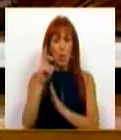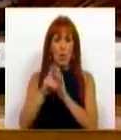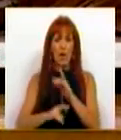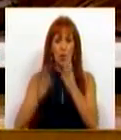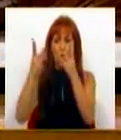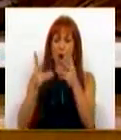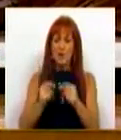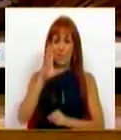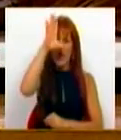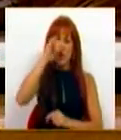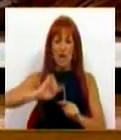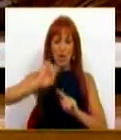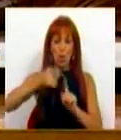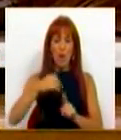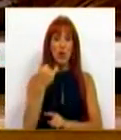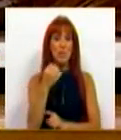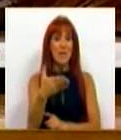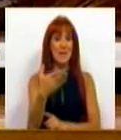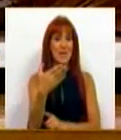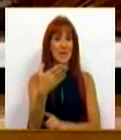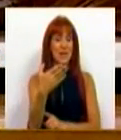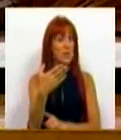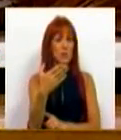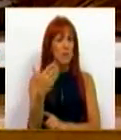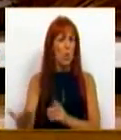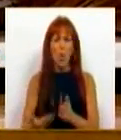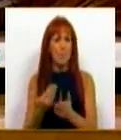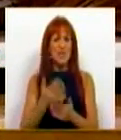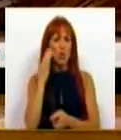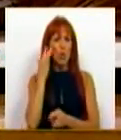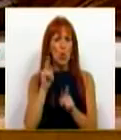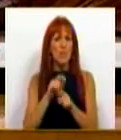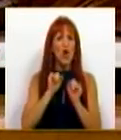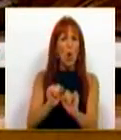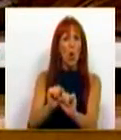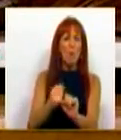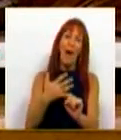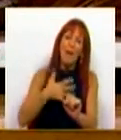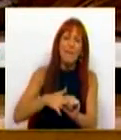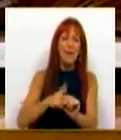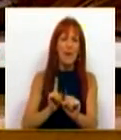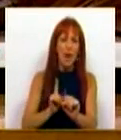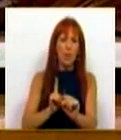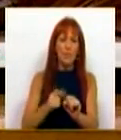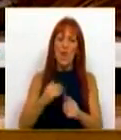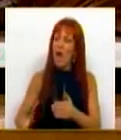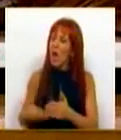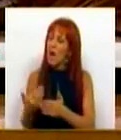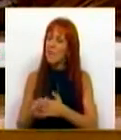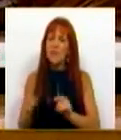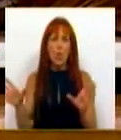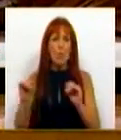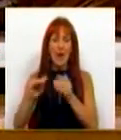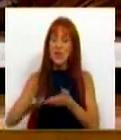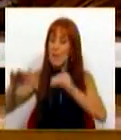relatório do Orçamento de Estado para 2017 não apresenta os números que a oposição gostaria. Apresenta o